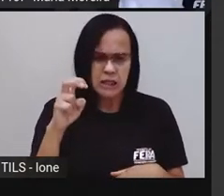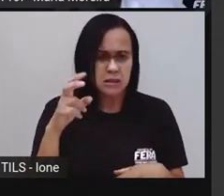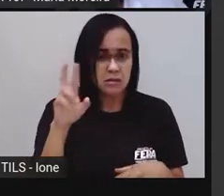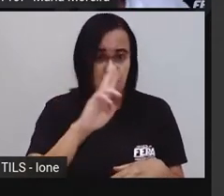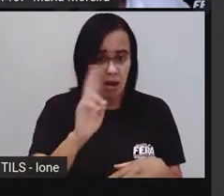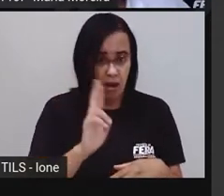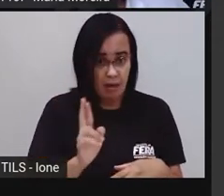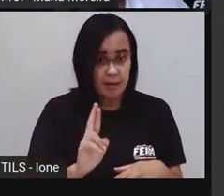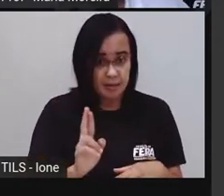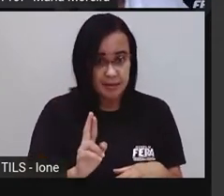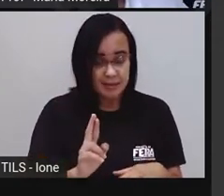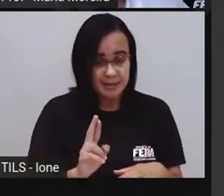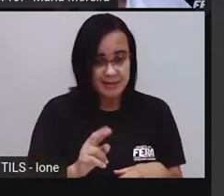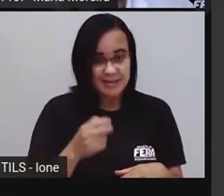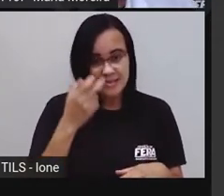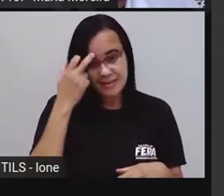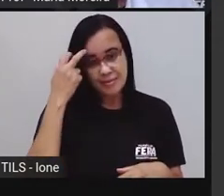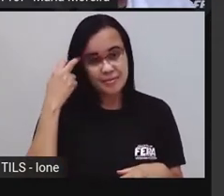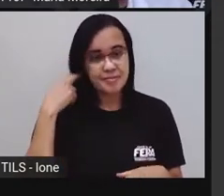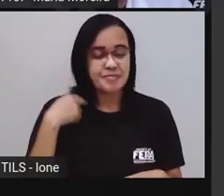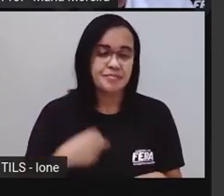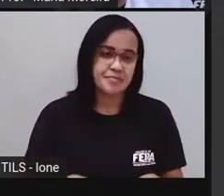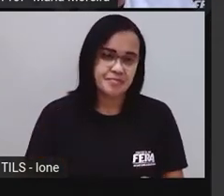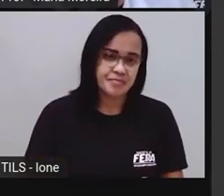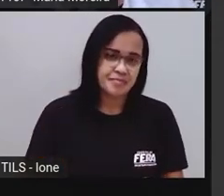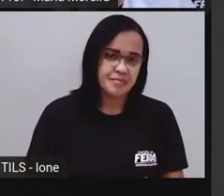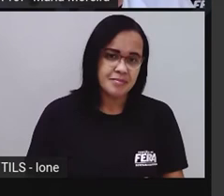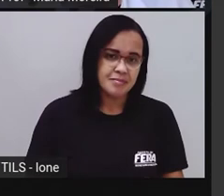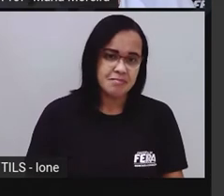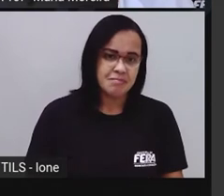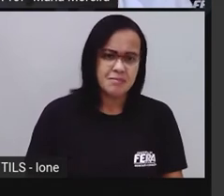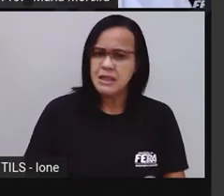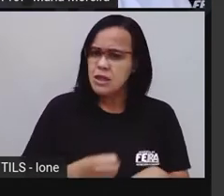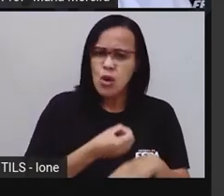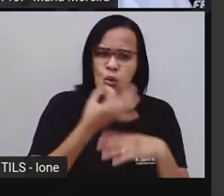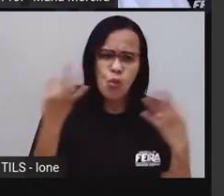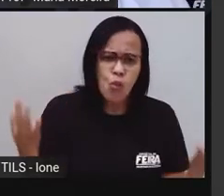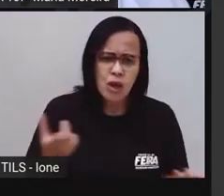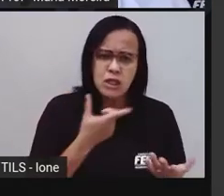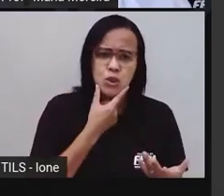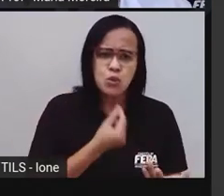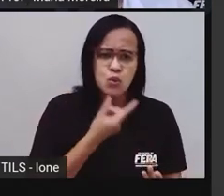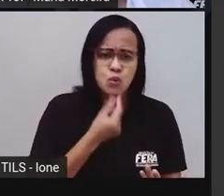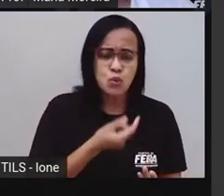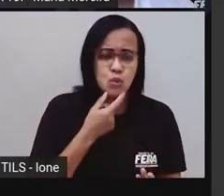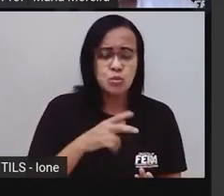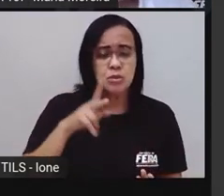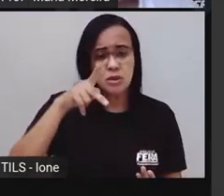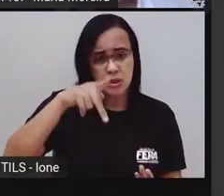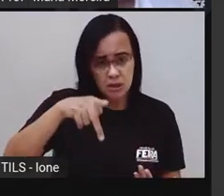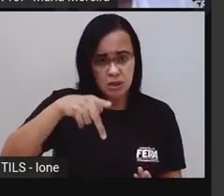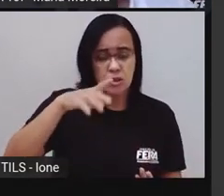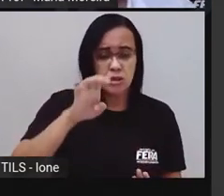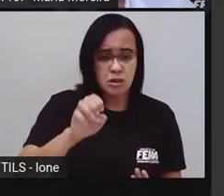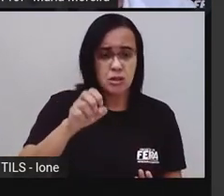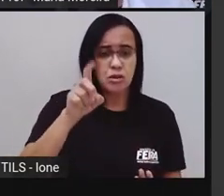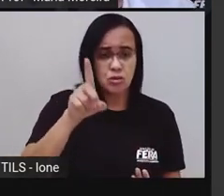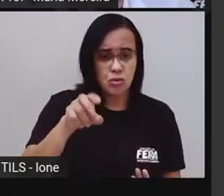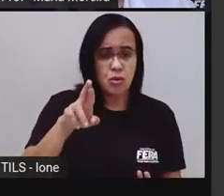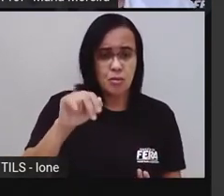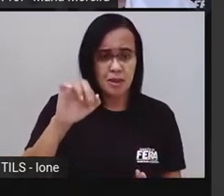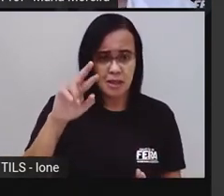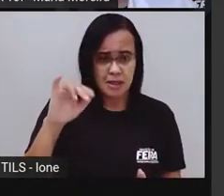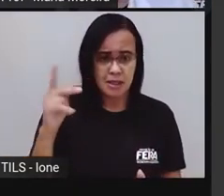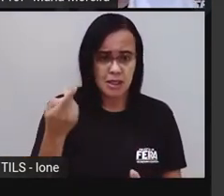olha só pergunta aqui no meu nosso problema indique quanto Pedrinho gastou E se ele conseguiu comprar